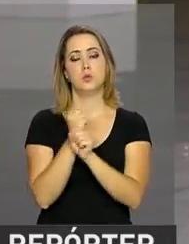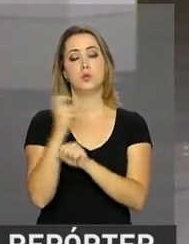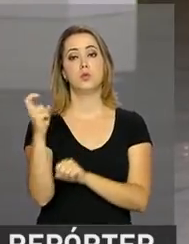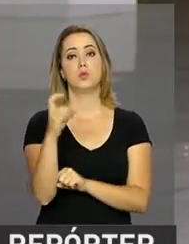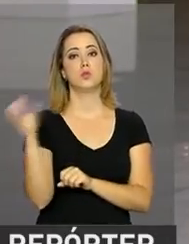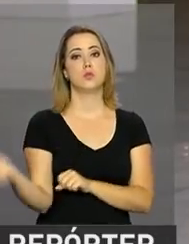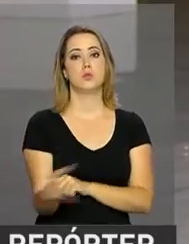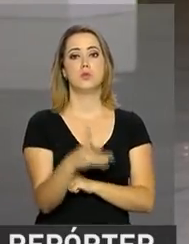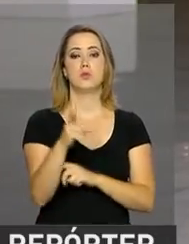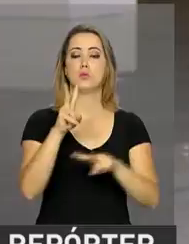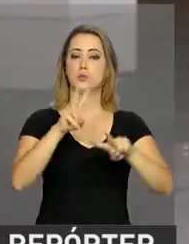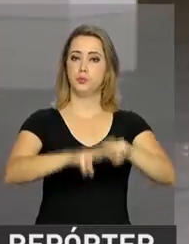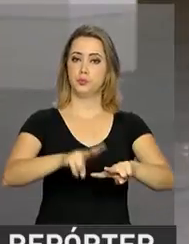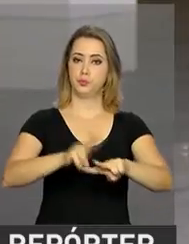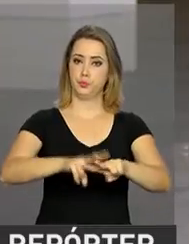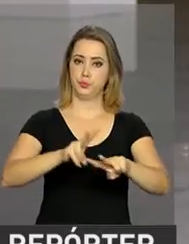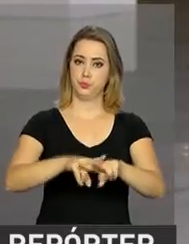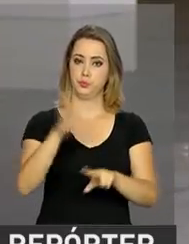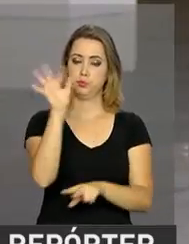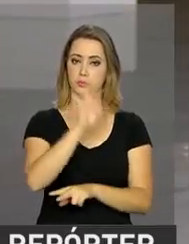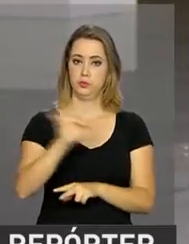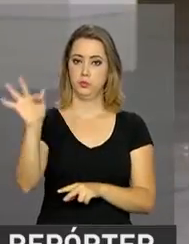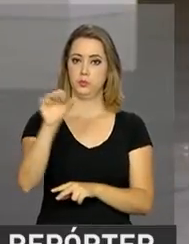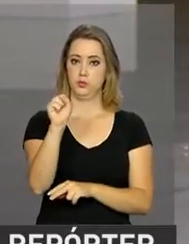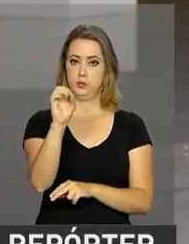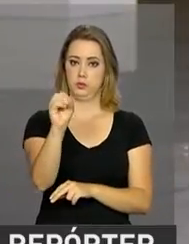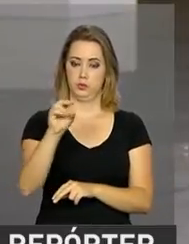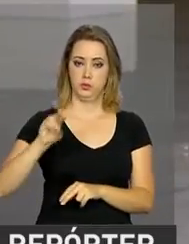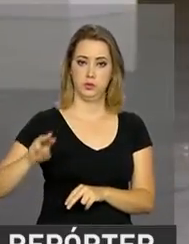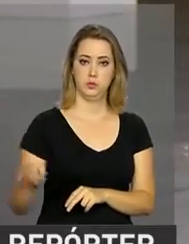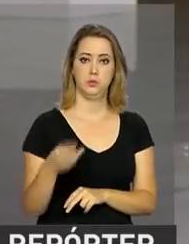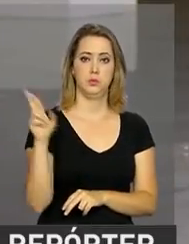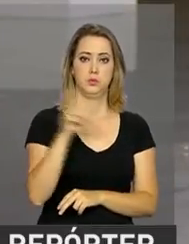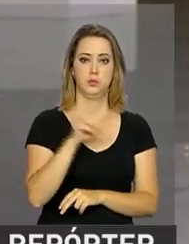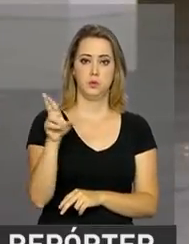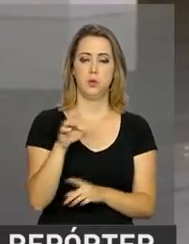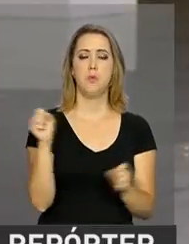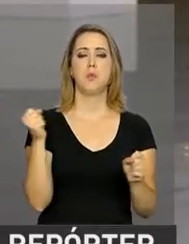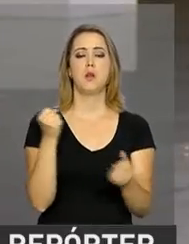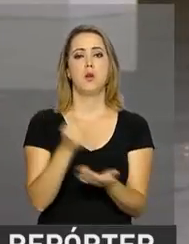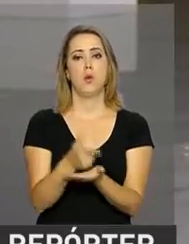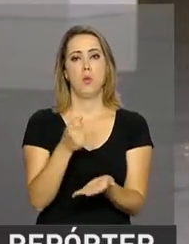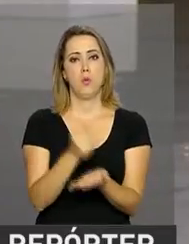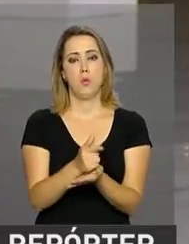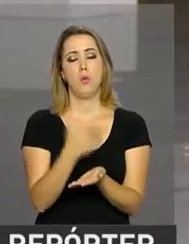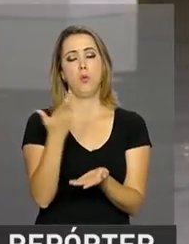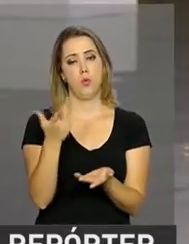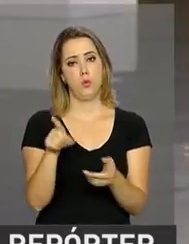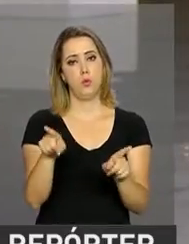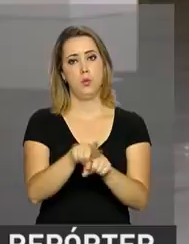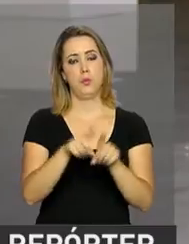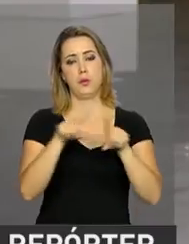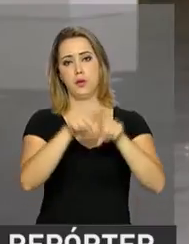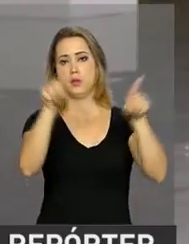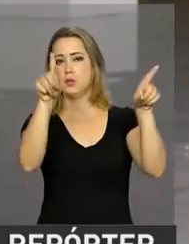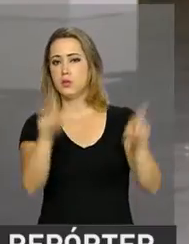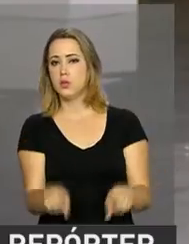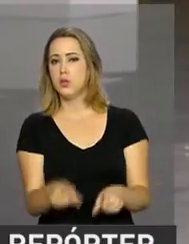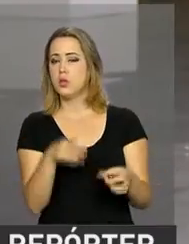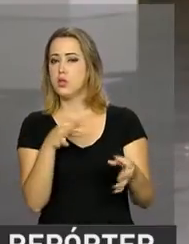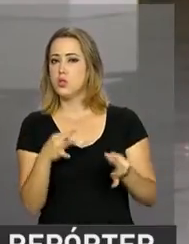presídios federais 80 milhões de reais para compra de escâneres que são equipamentos eletrônicos e fazem